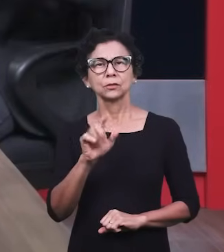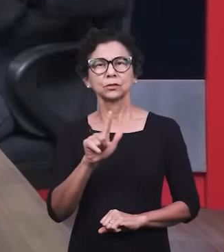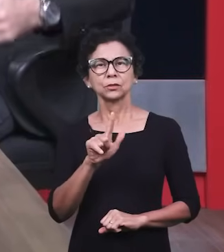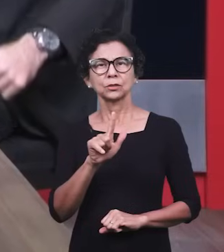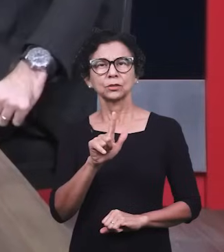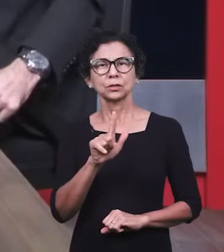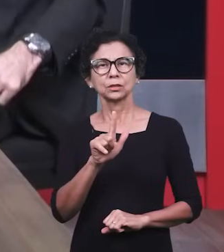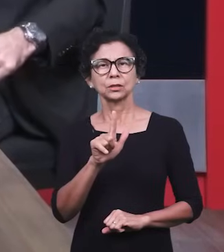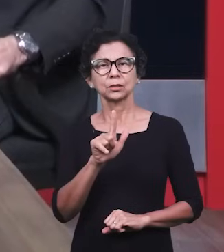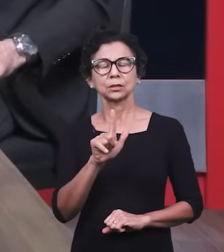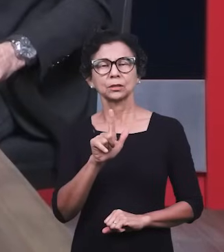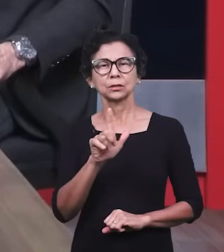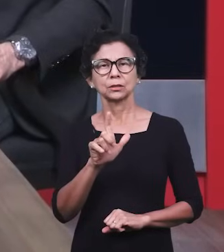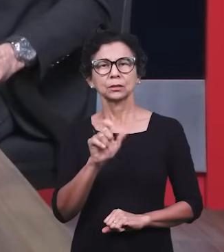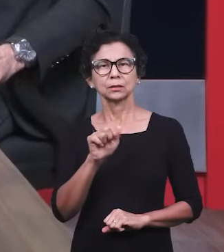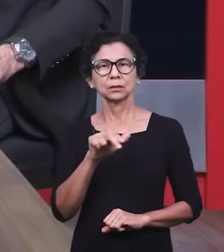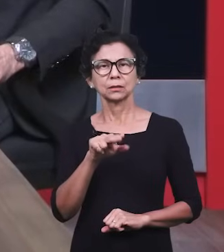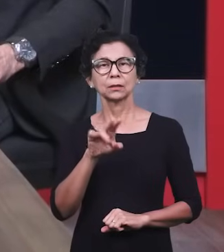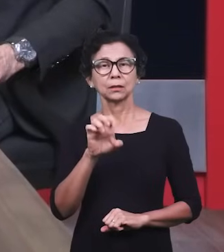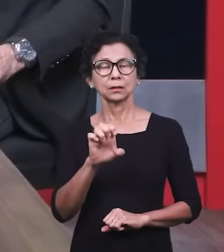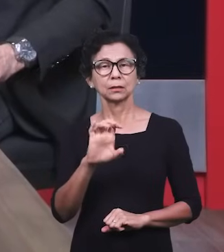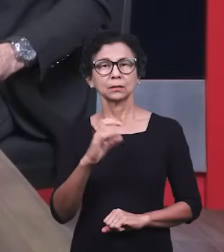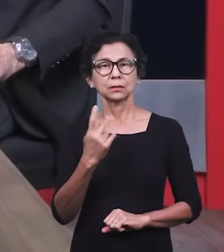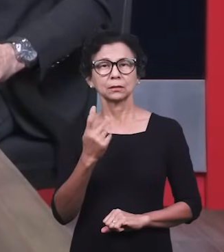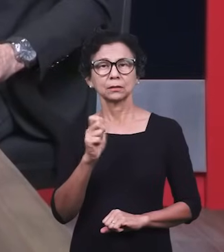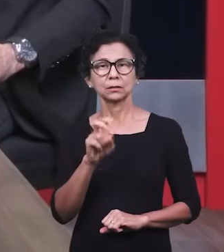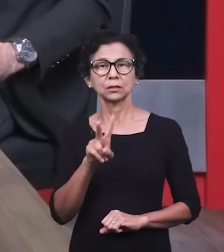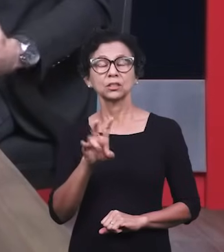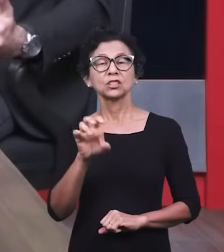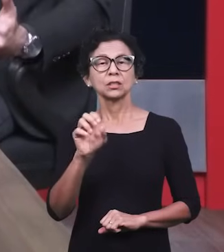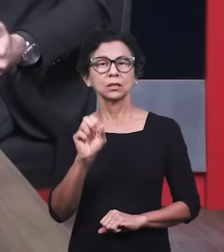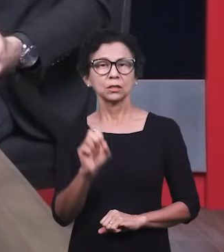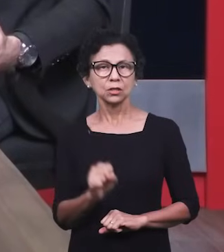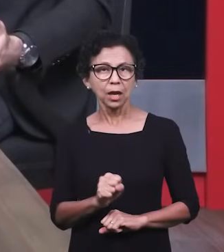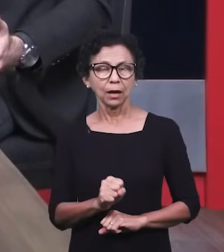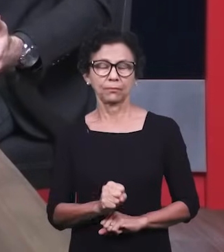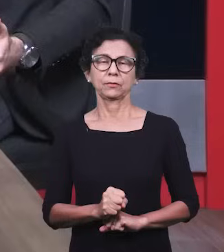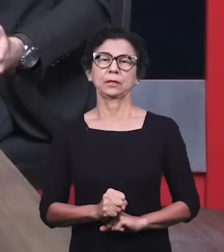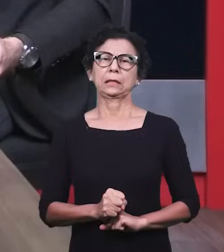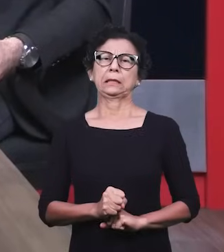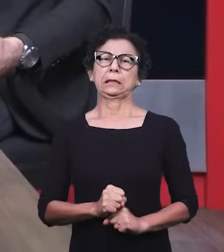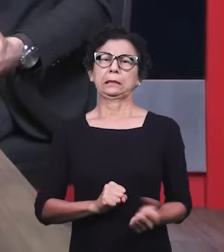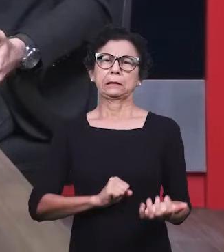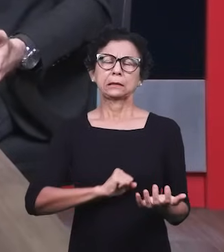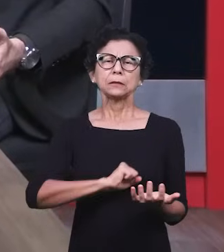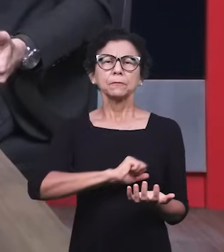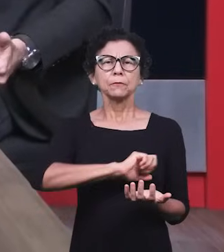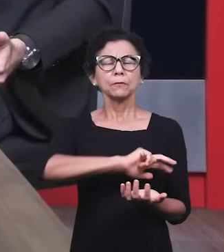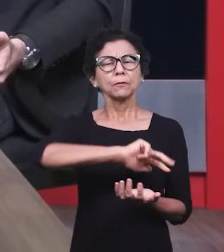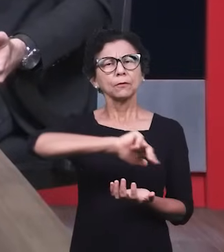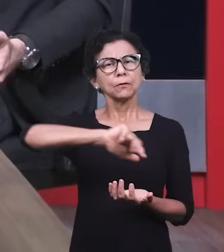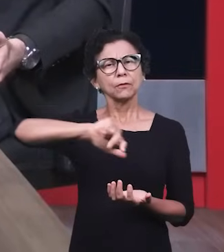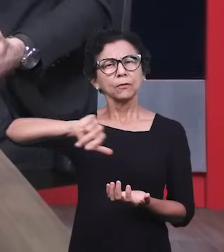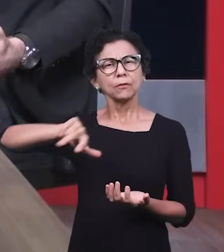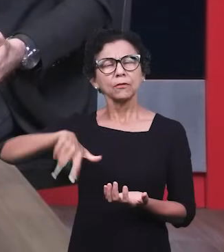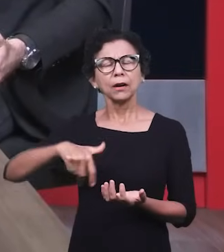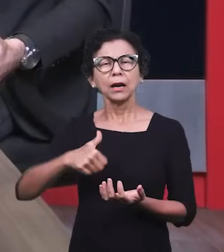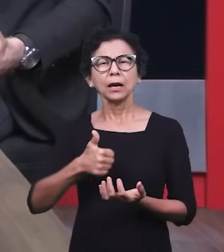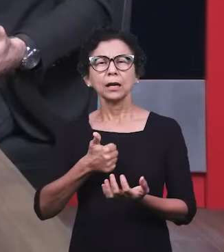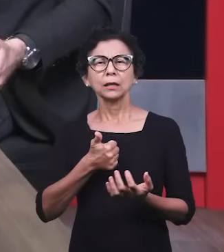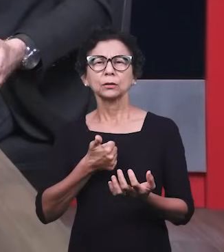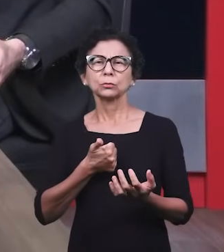em ciências biológicas e ela é Doutora em biologia vegetal e atua na linha de pesquisa em